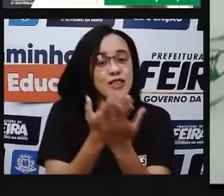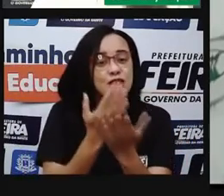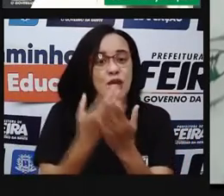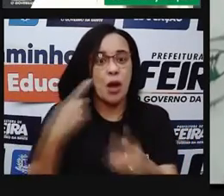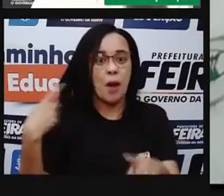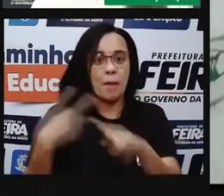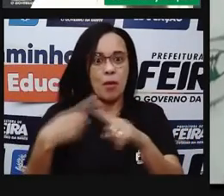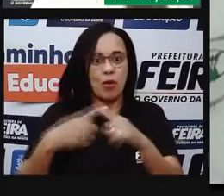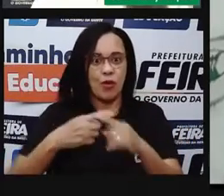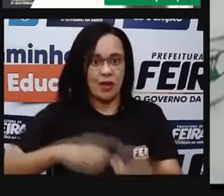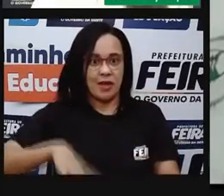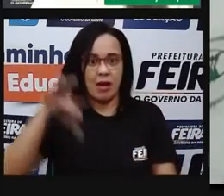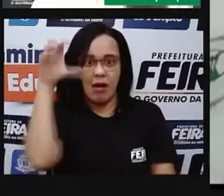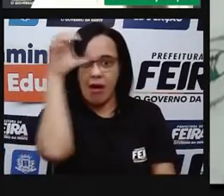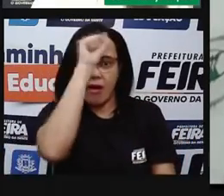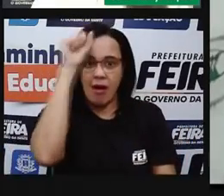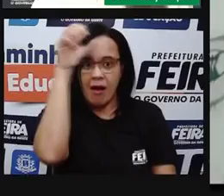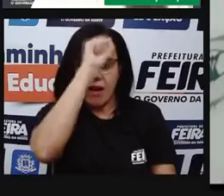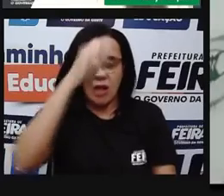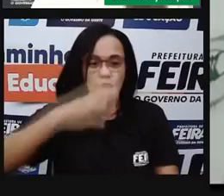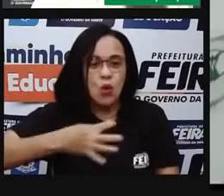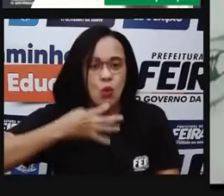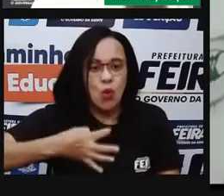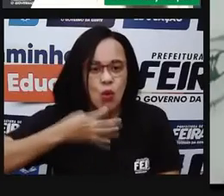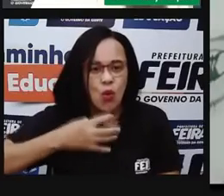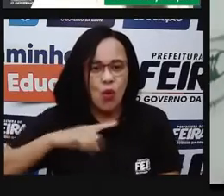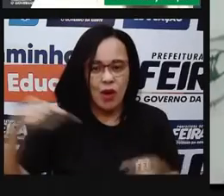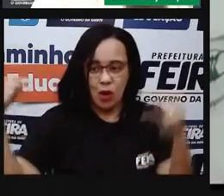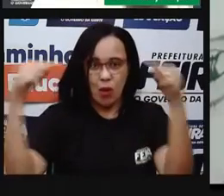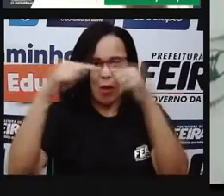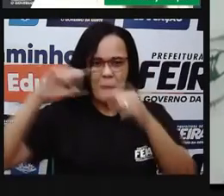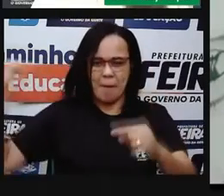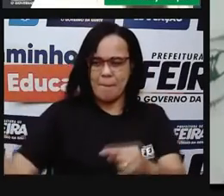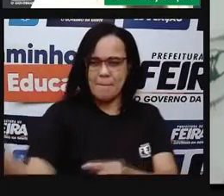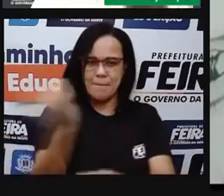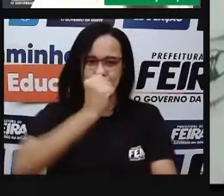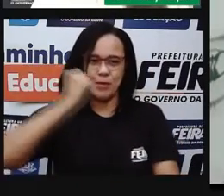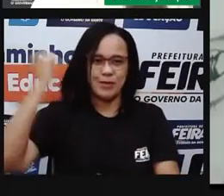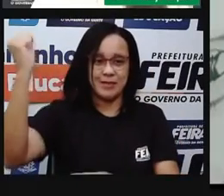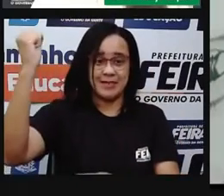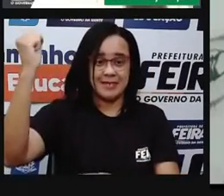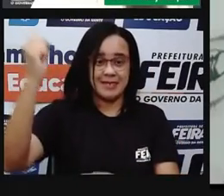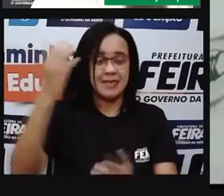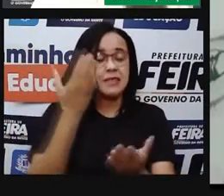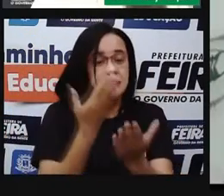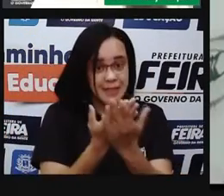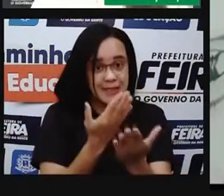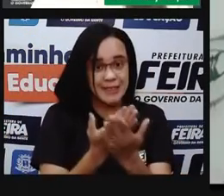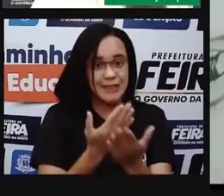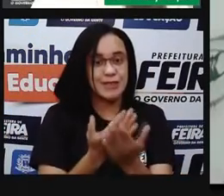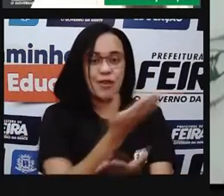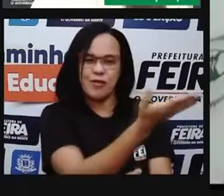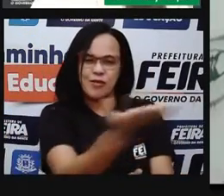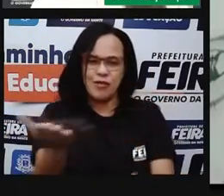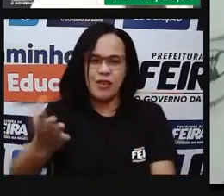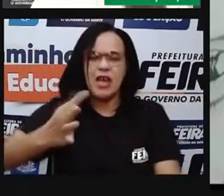porque nunca poderão tirar isso de você. Estude porque você quer conhecer.